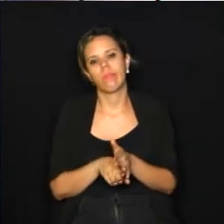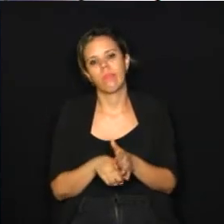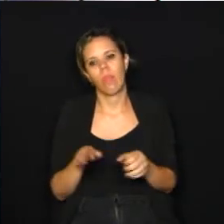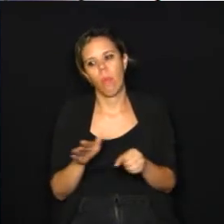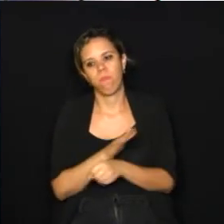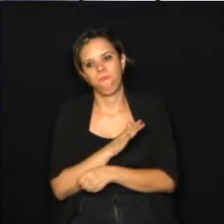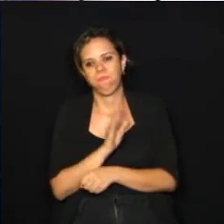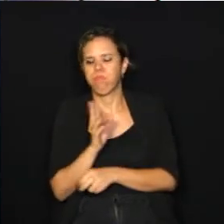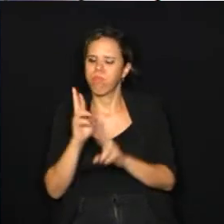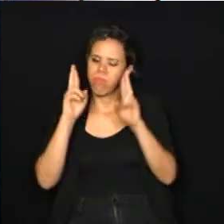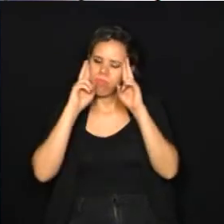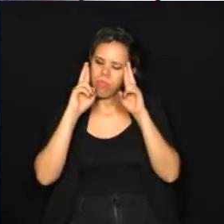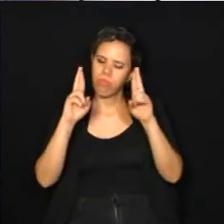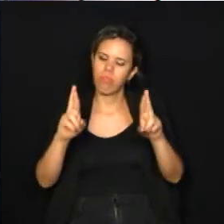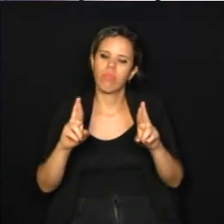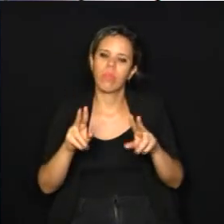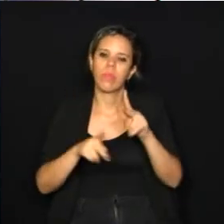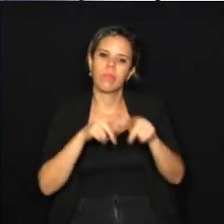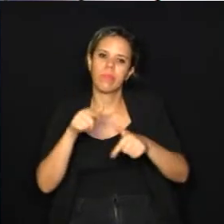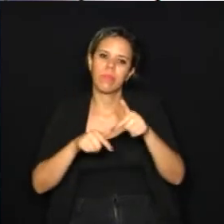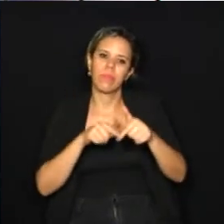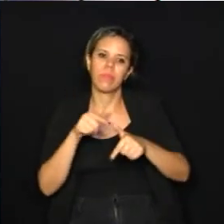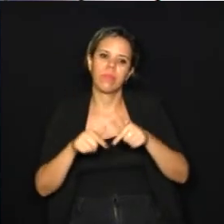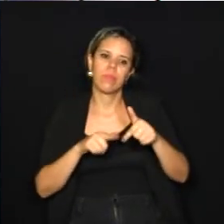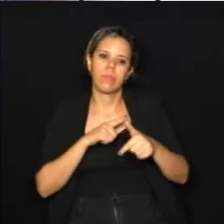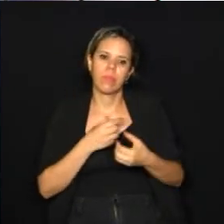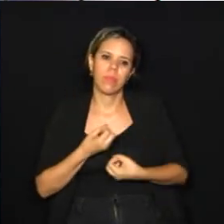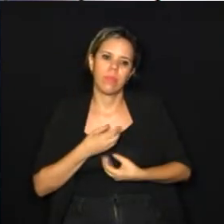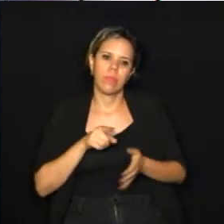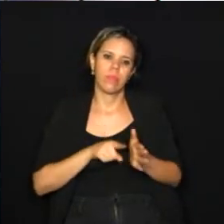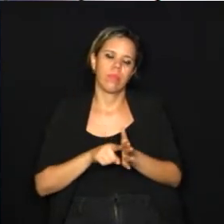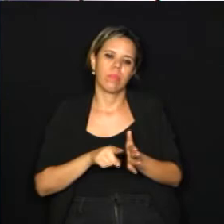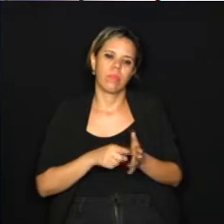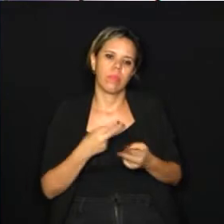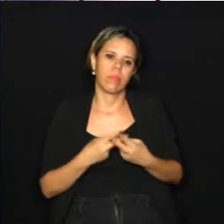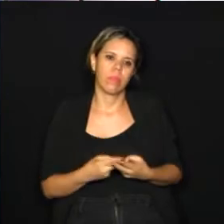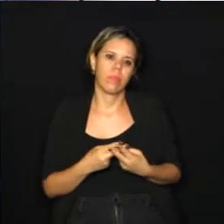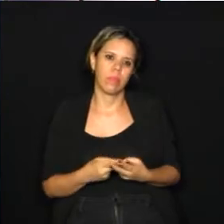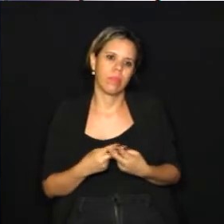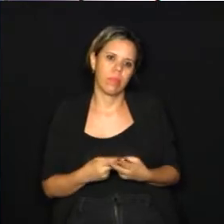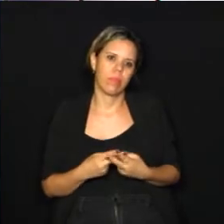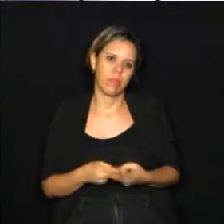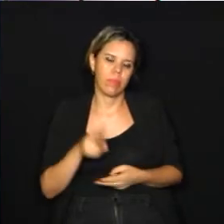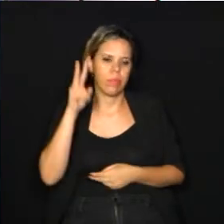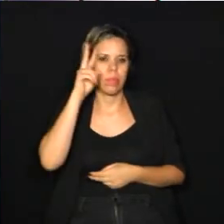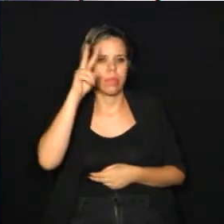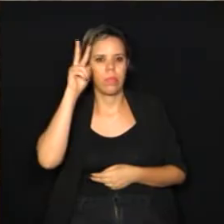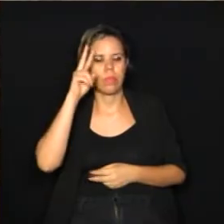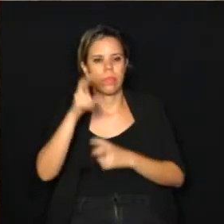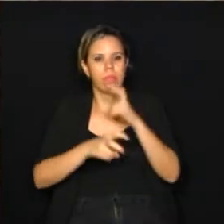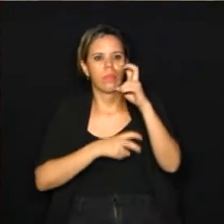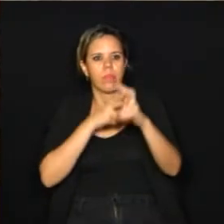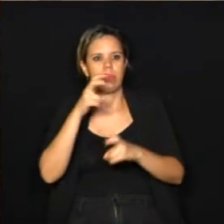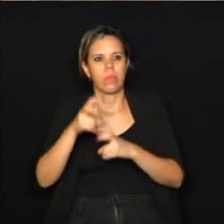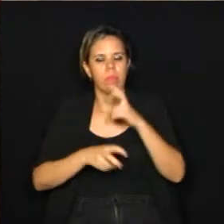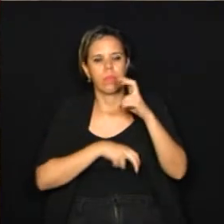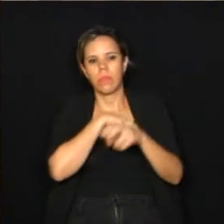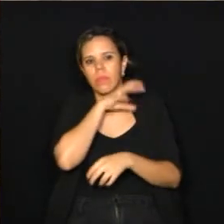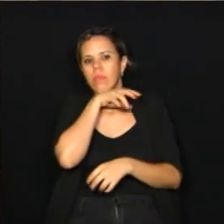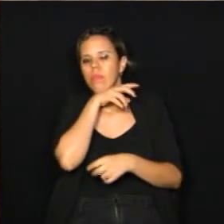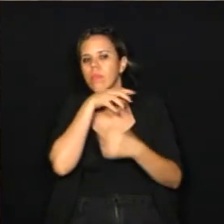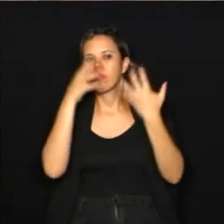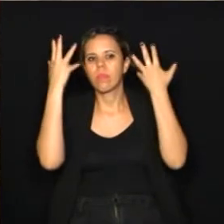ocupação, respeite a pessoa que está trabalhando, que tem essa informação e tenha paciência. E só lembrando, Mina, que o Bosque do Jequitibás,